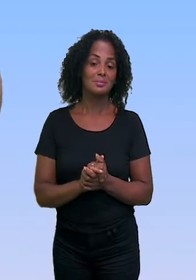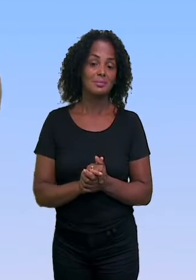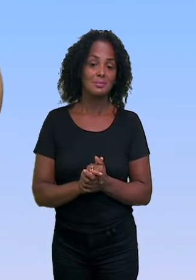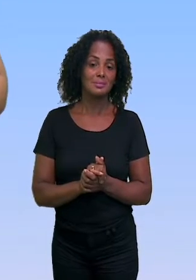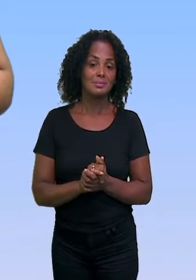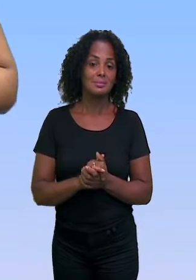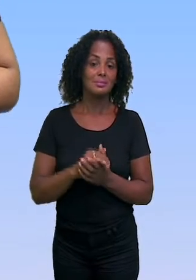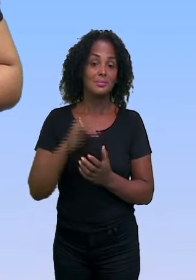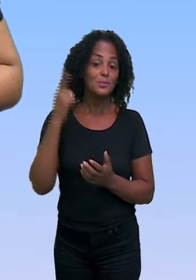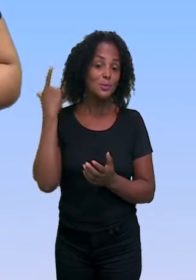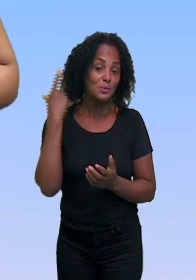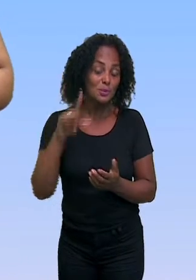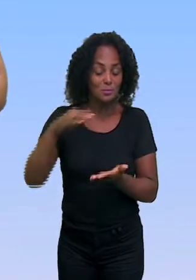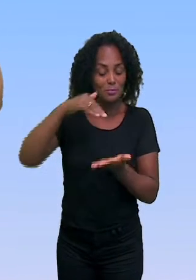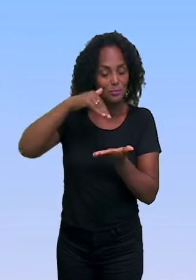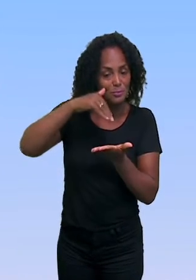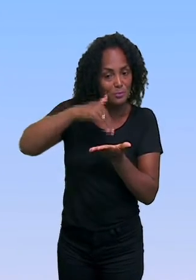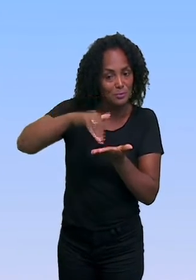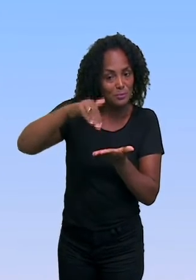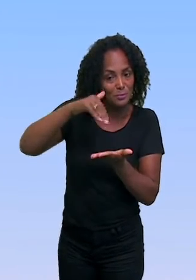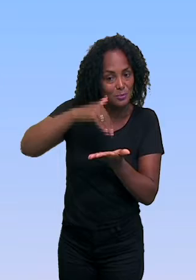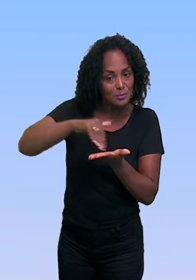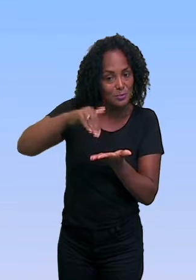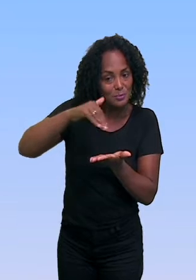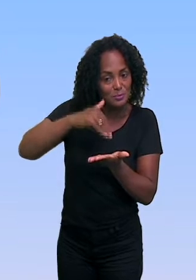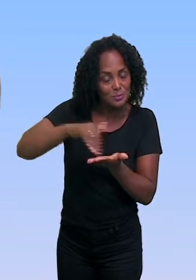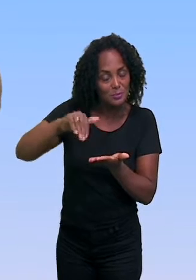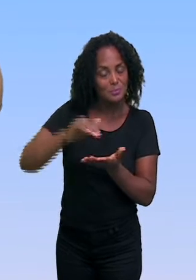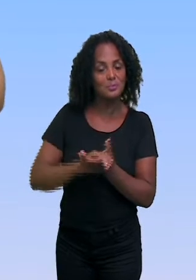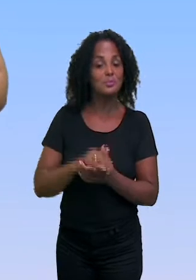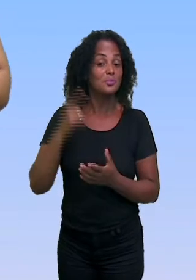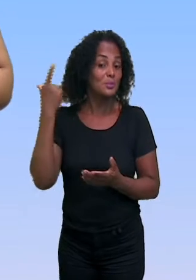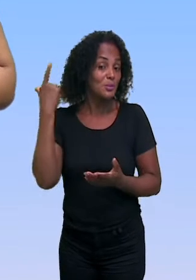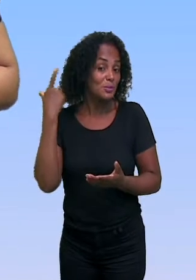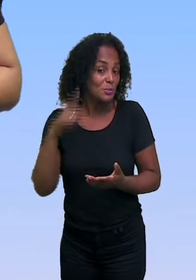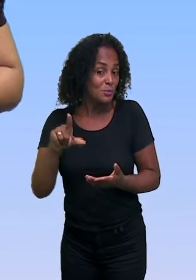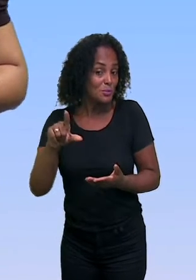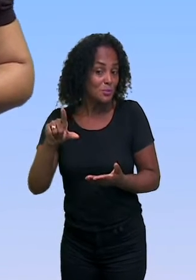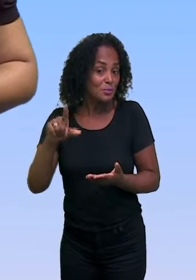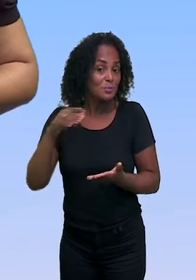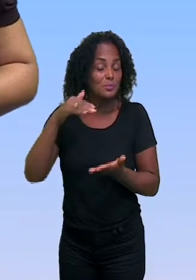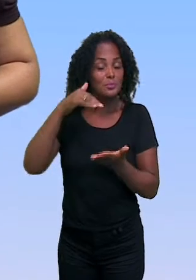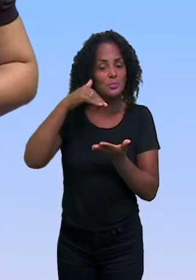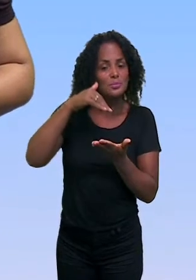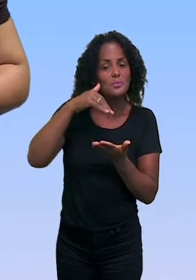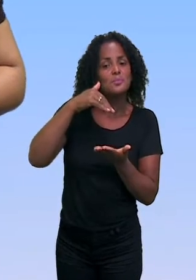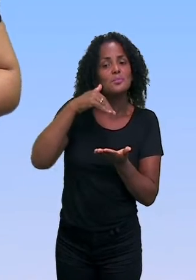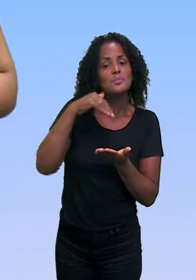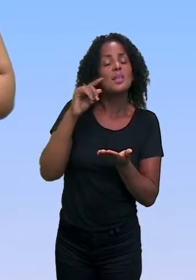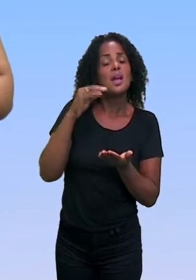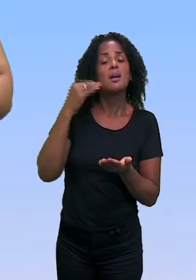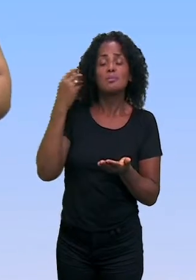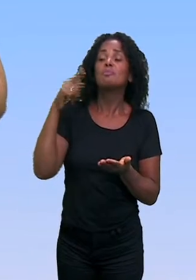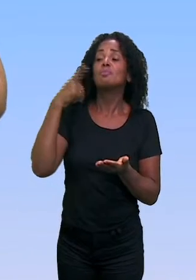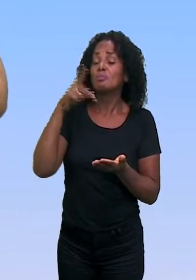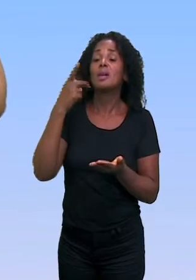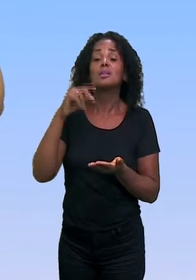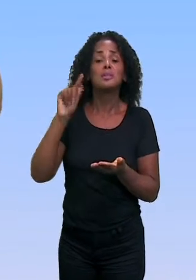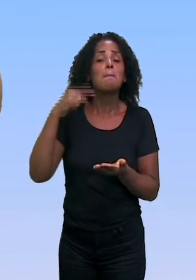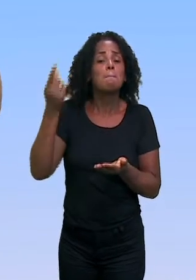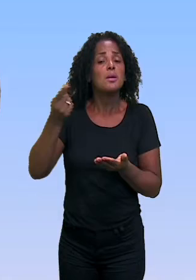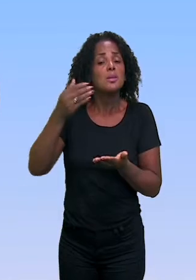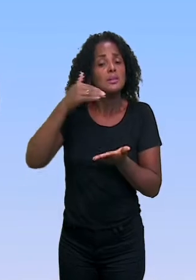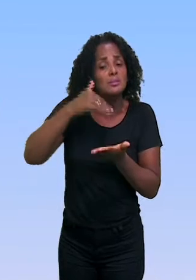série Secret série repeating After Me repita depois de mim